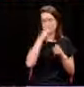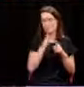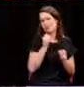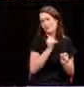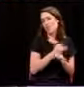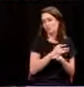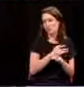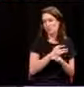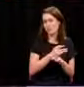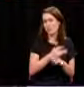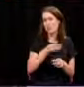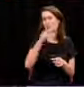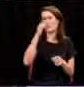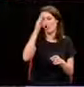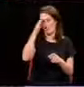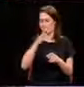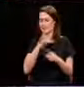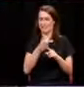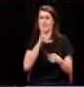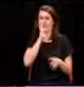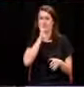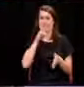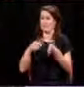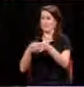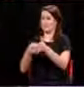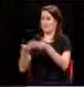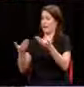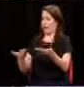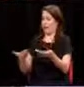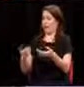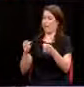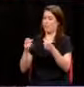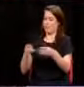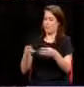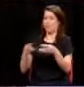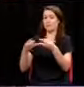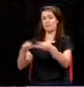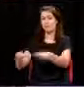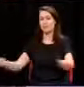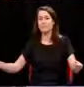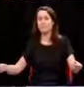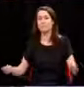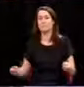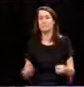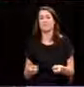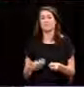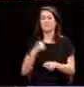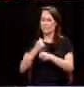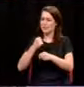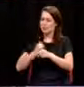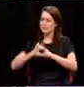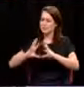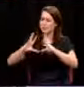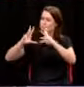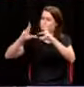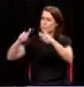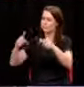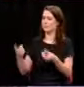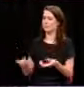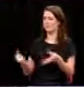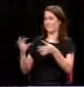encontro às necessidades. Portanto, e esta era uma necessidade e foi aí que nós trabalhámos e desenvolvemos esta parceria.